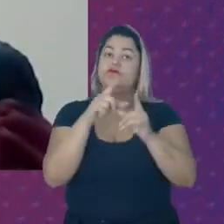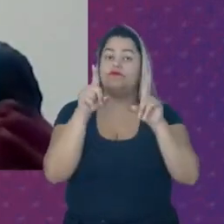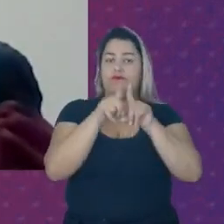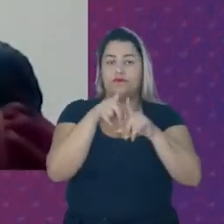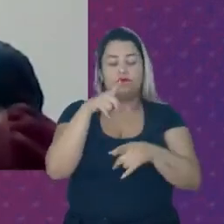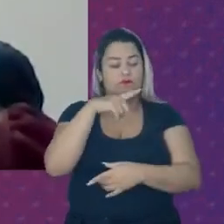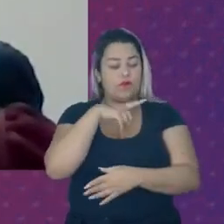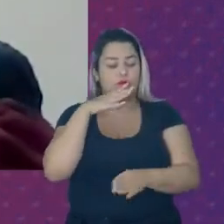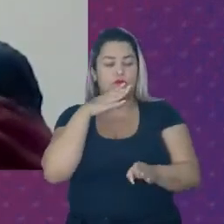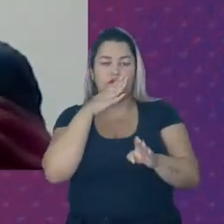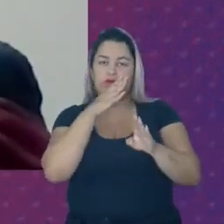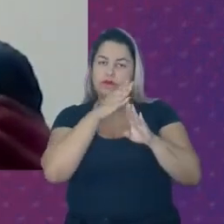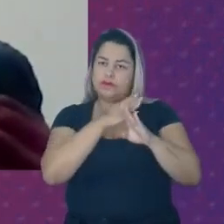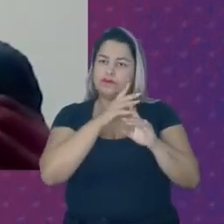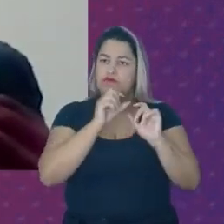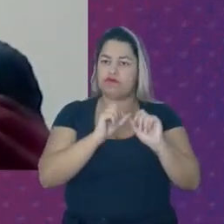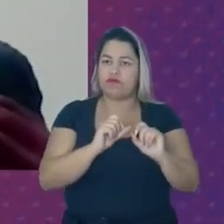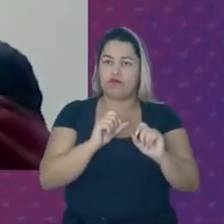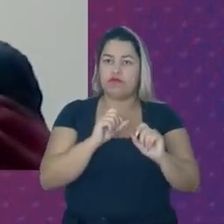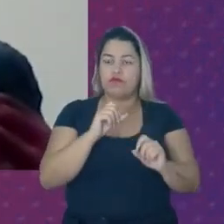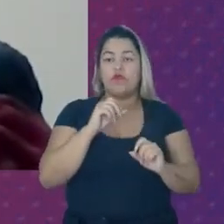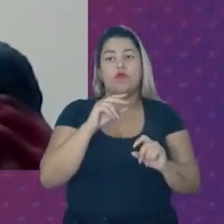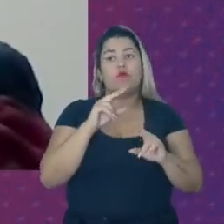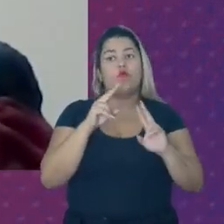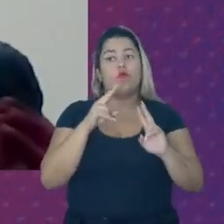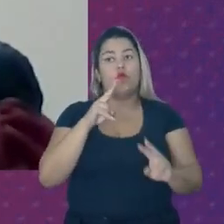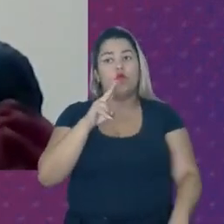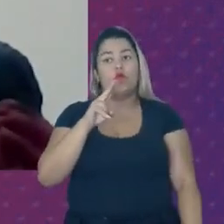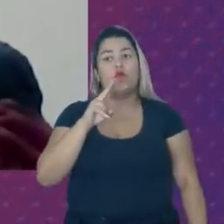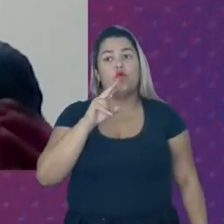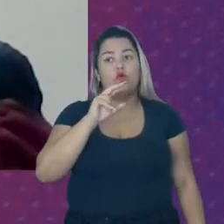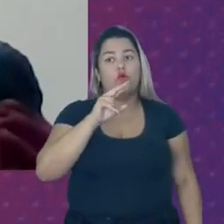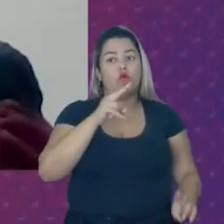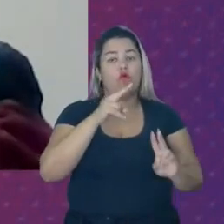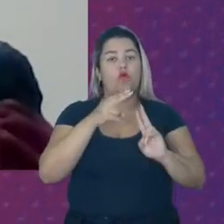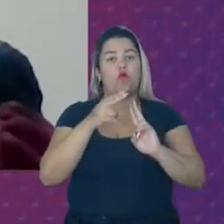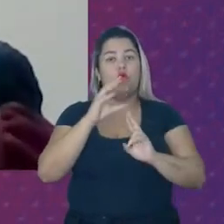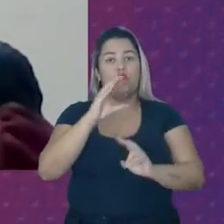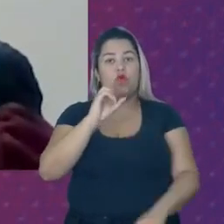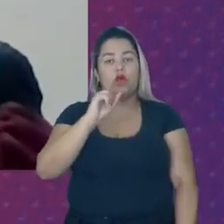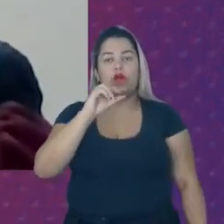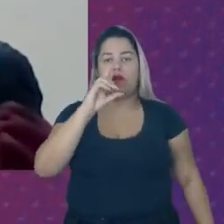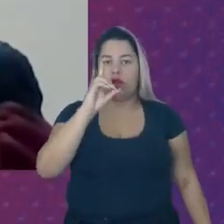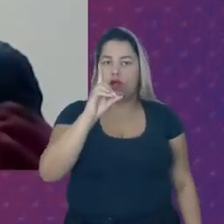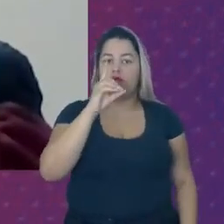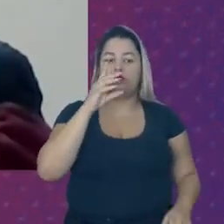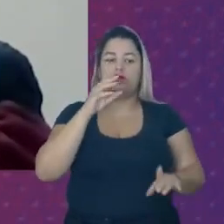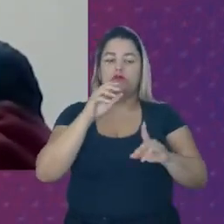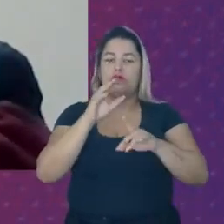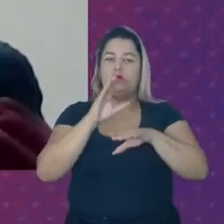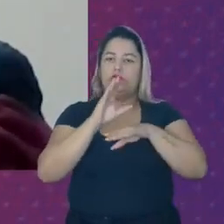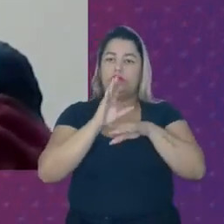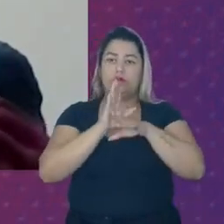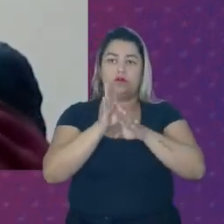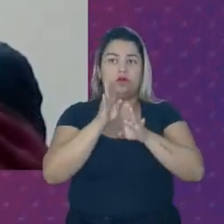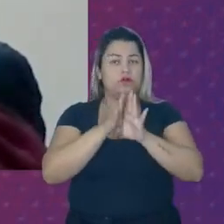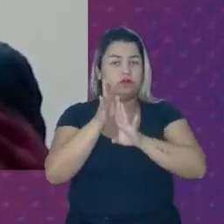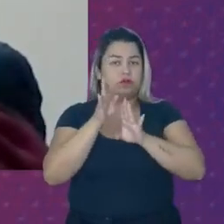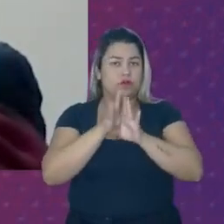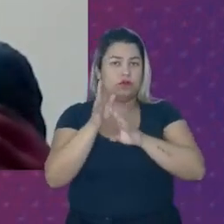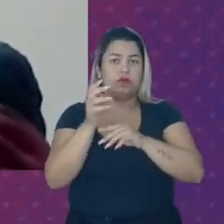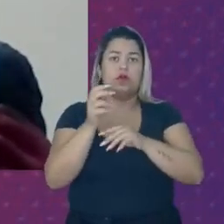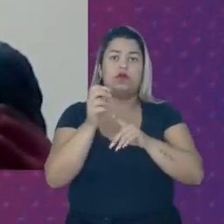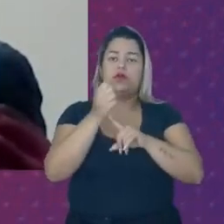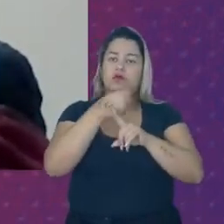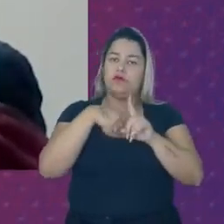o foco na atualização do cadastro único e integração com o Sistema Único de Assistência Social, SUAS, com uma